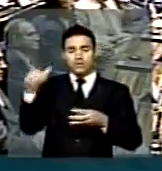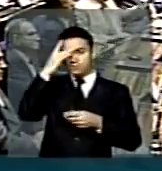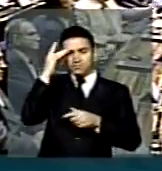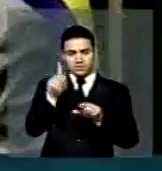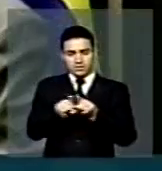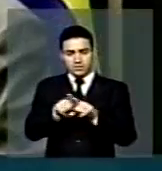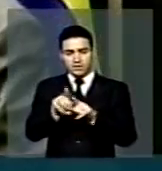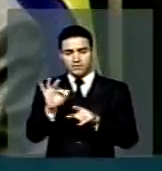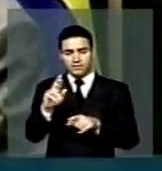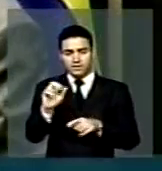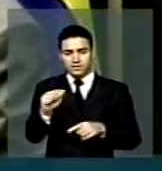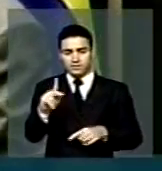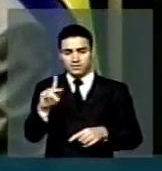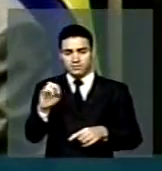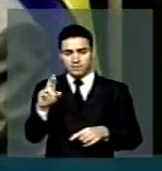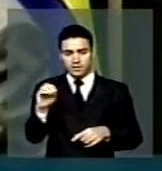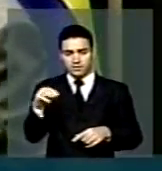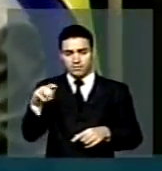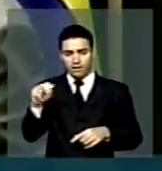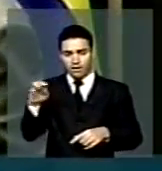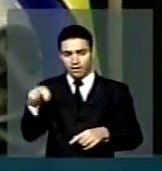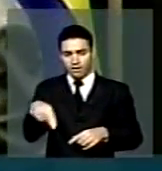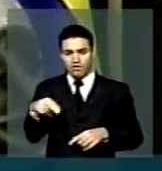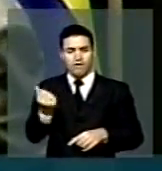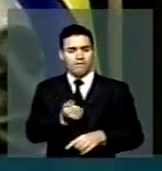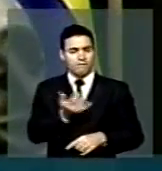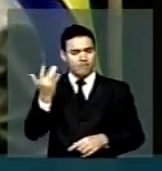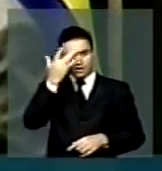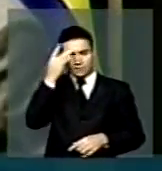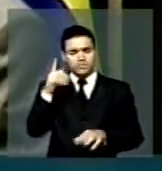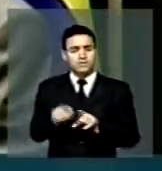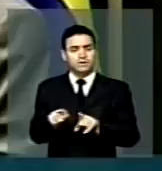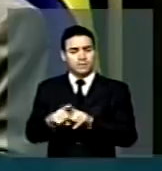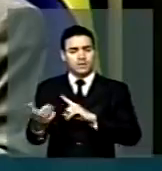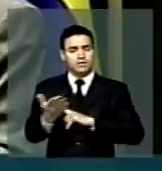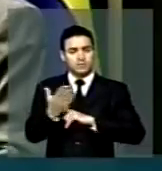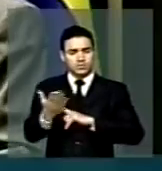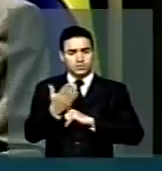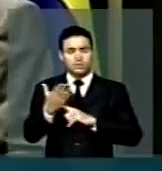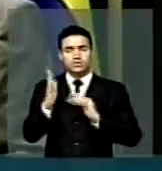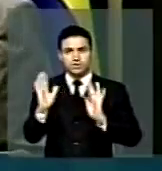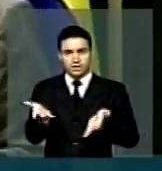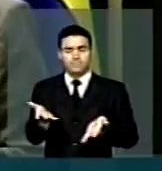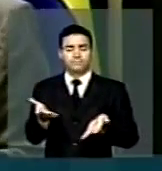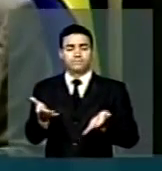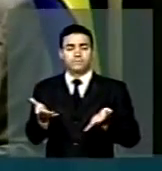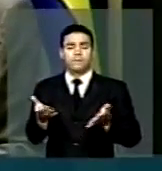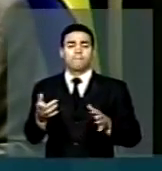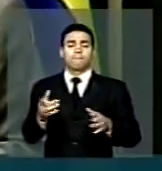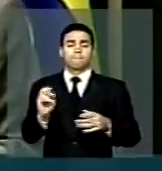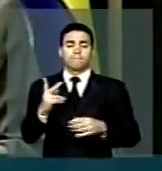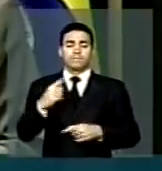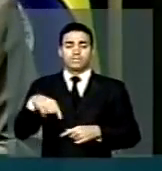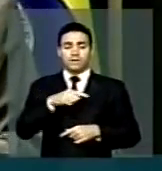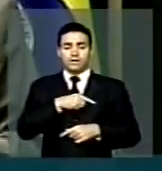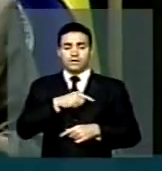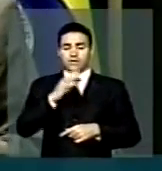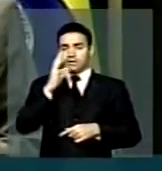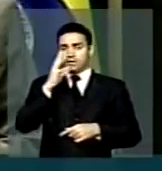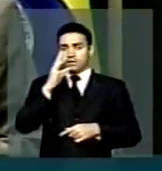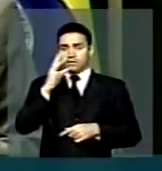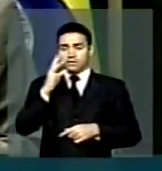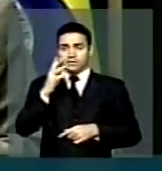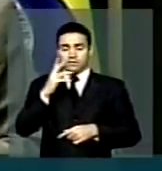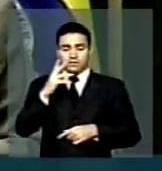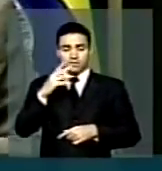o Frites, o Pedro Malan, muitos outros colaboraram, era muita gente que ajudava, e nós levamos quase que num